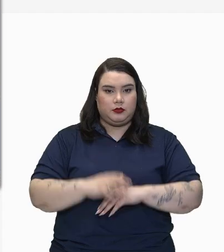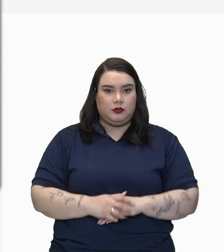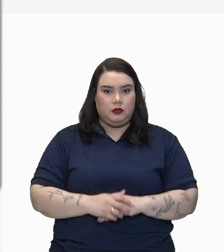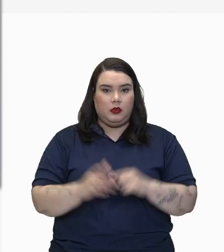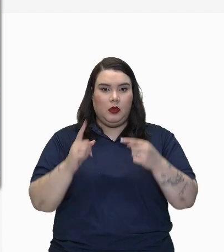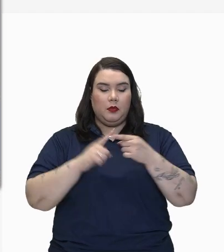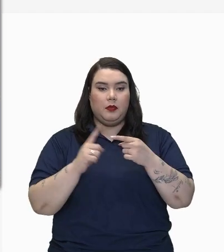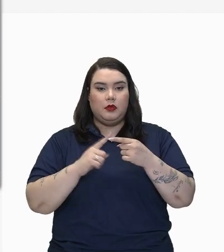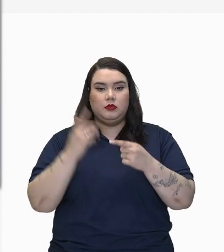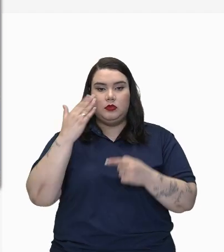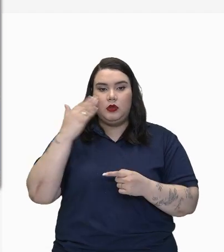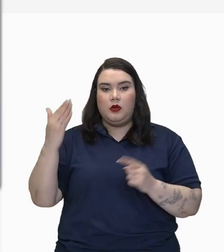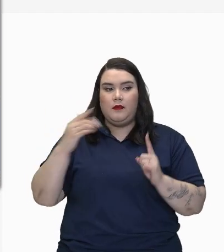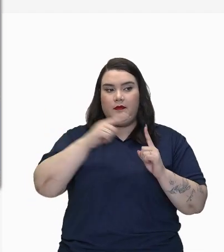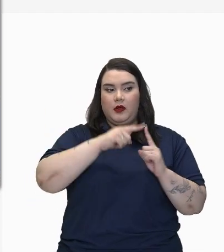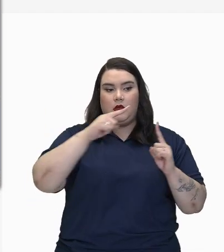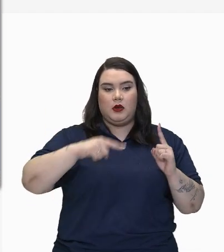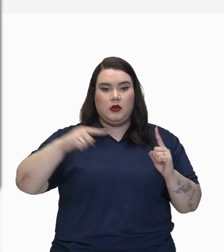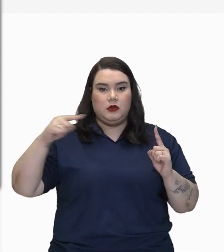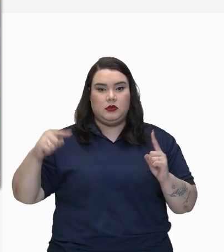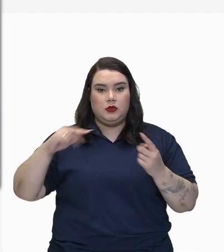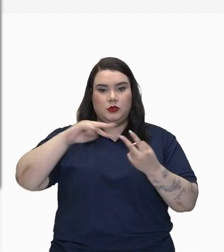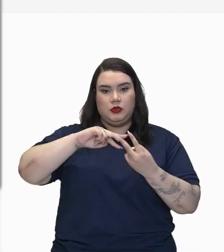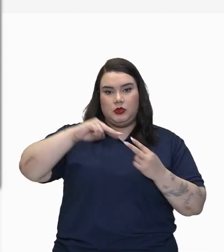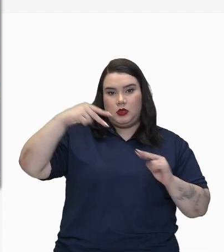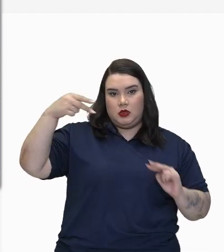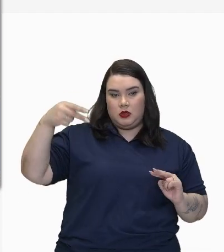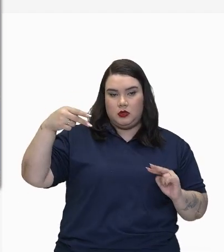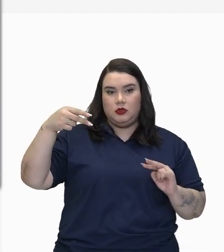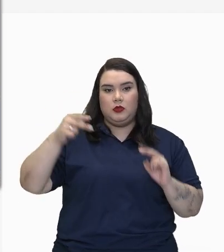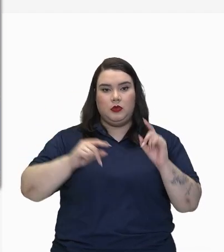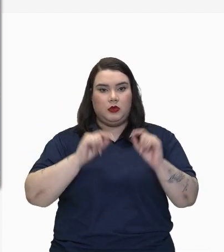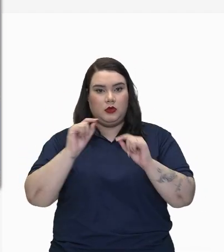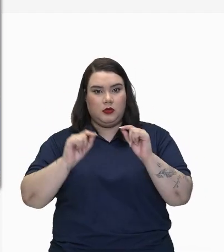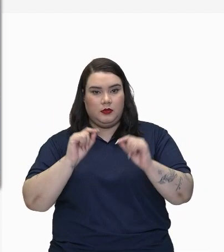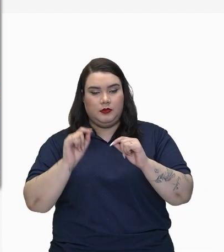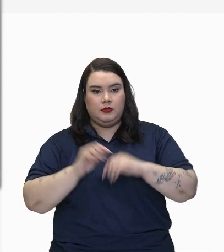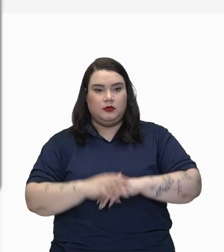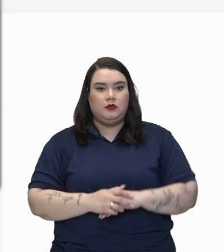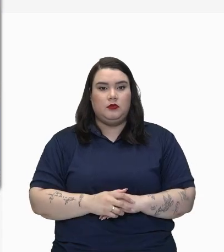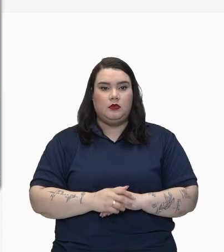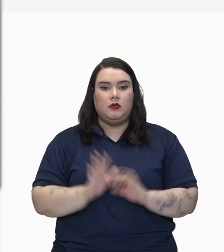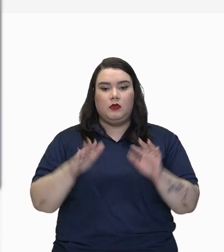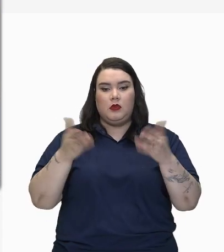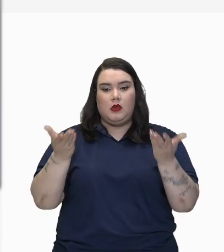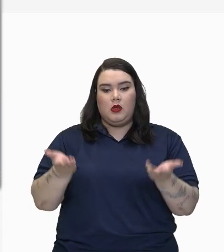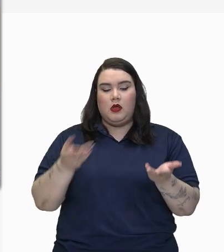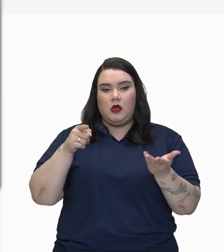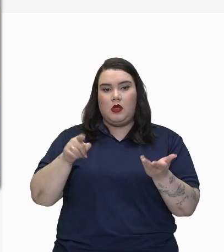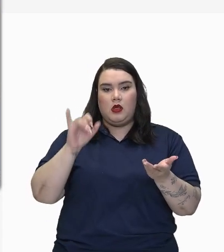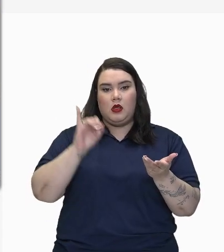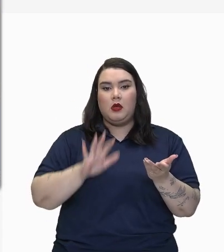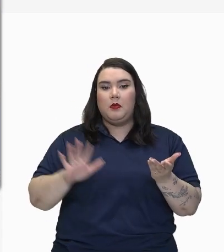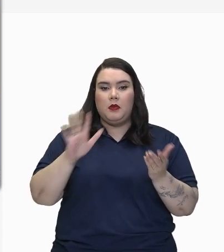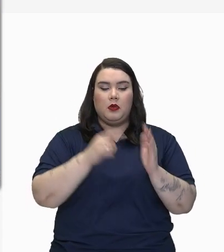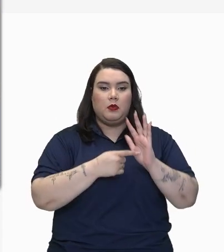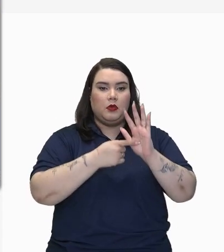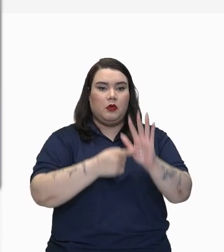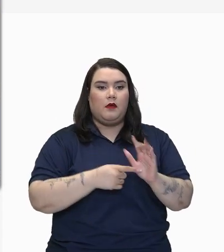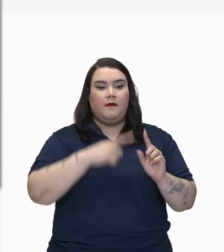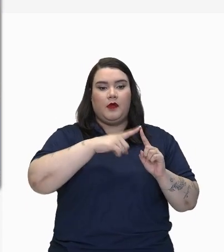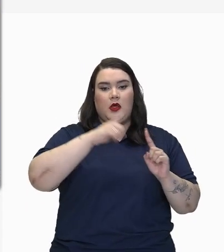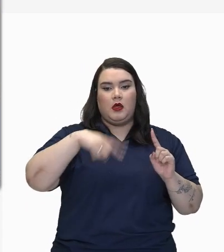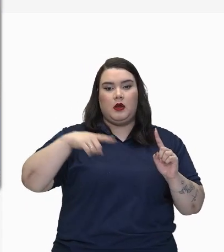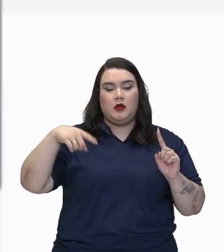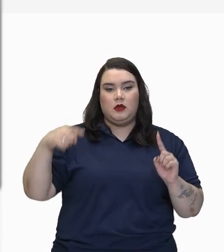a variação genética, né? Então, a gente observa aí essa imagem que representa para a gente essa grande variedade